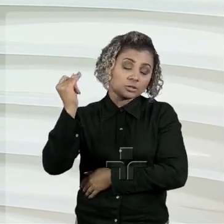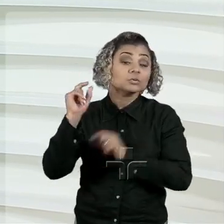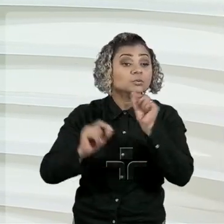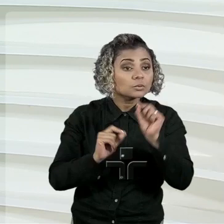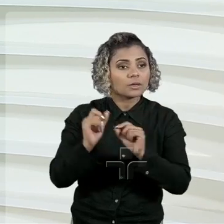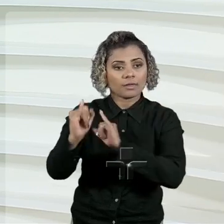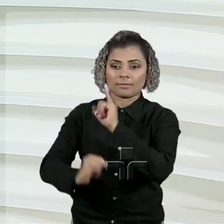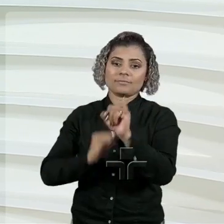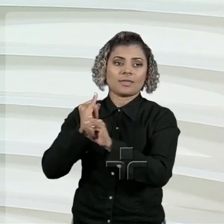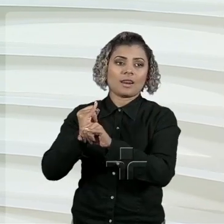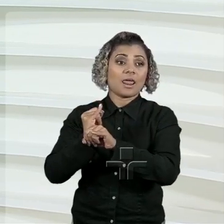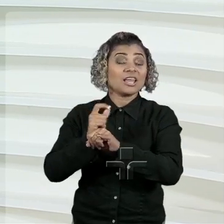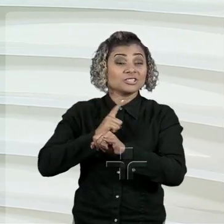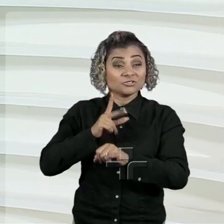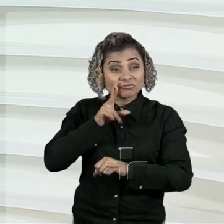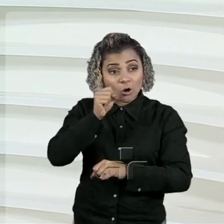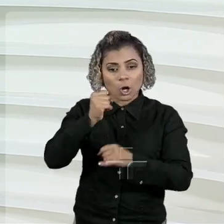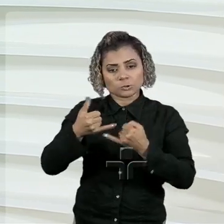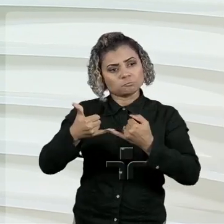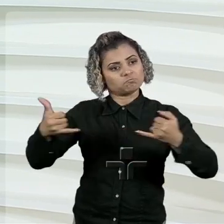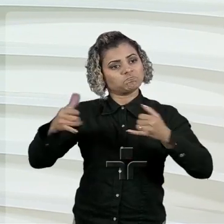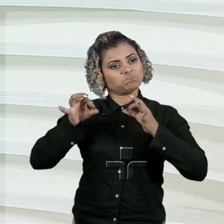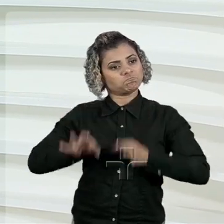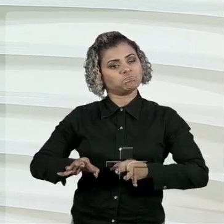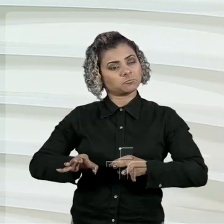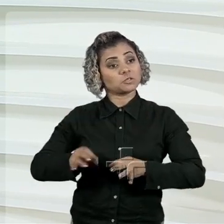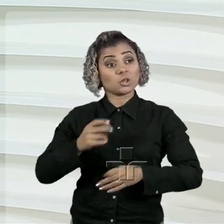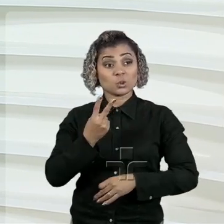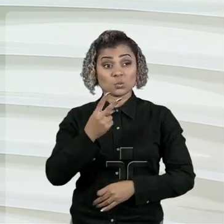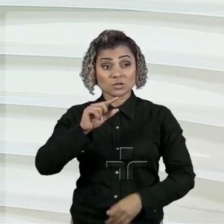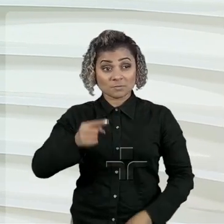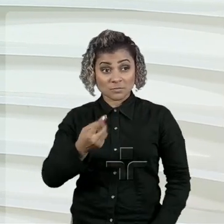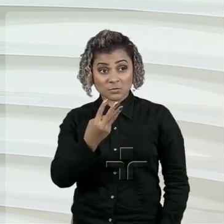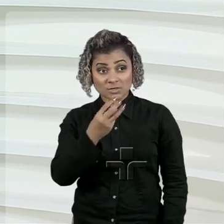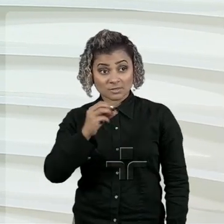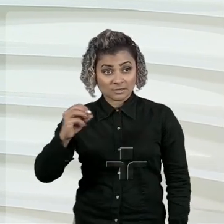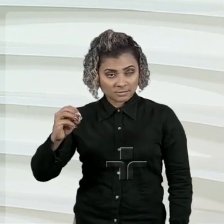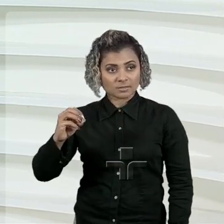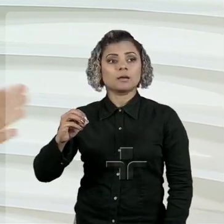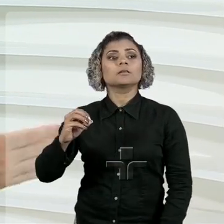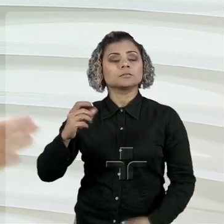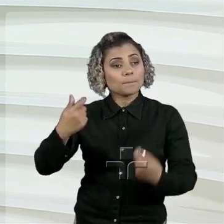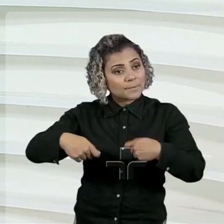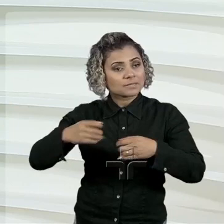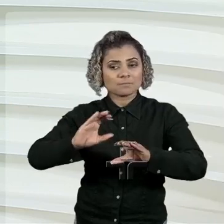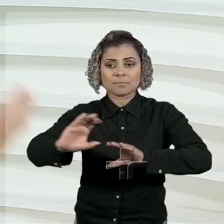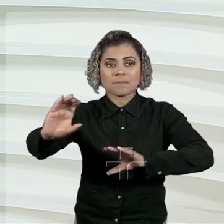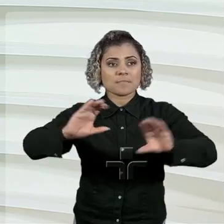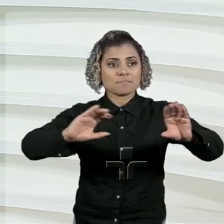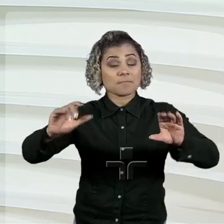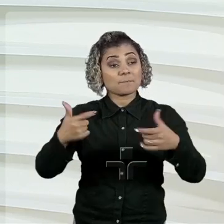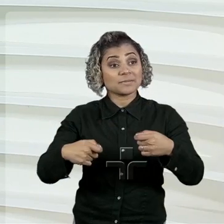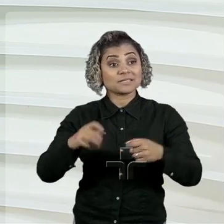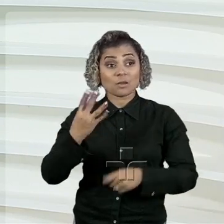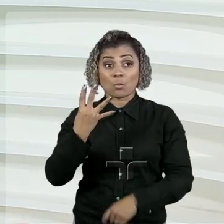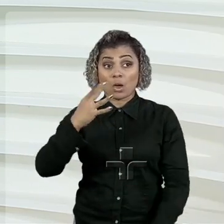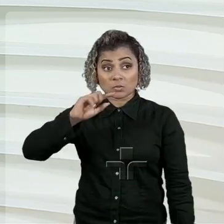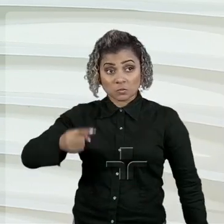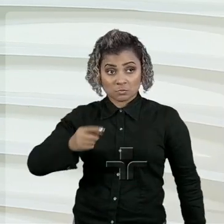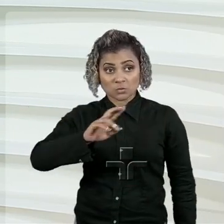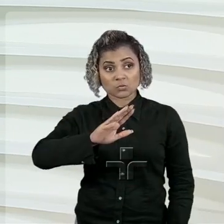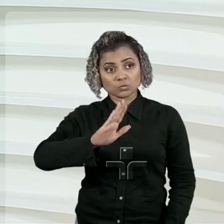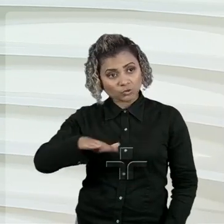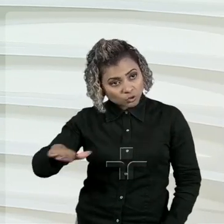levar a internet com fibra ótica para as nossas escolas. Nós temos 2.300 aproximadamente, precisamos subir para pelo menos 4.000